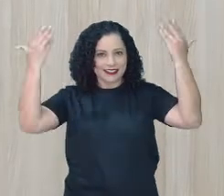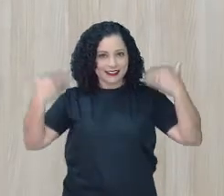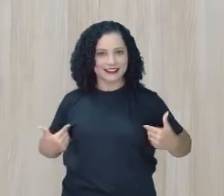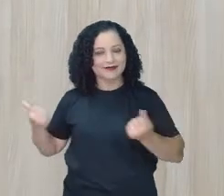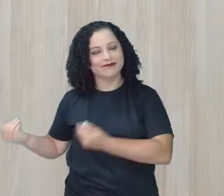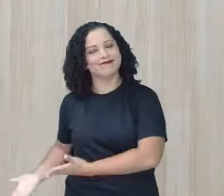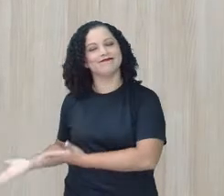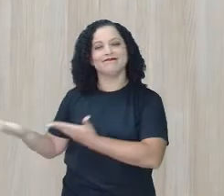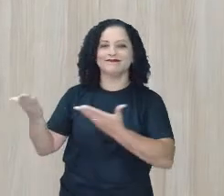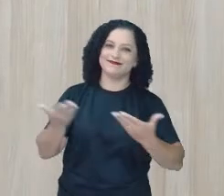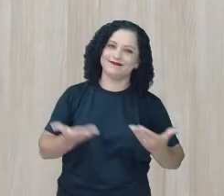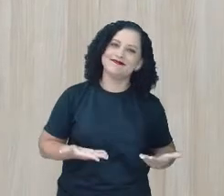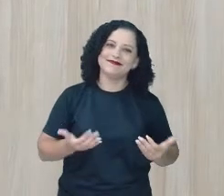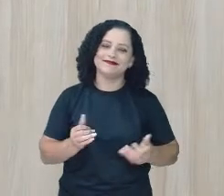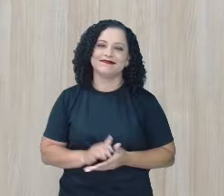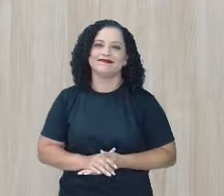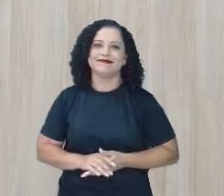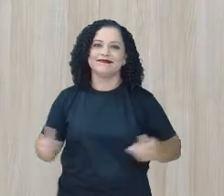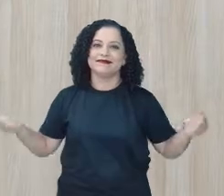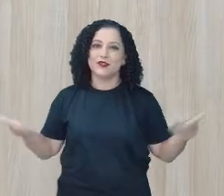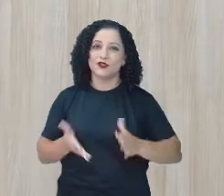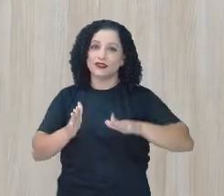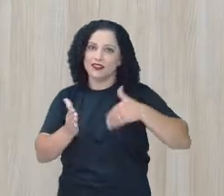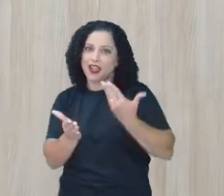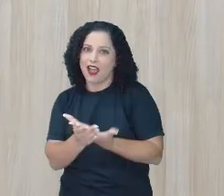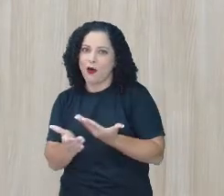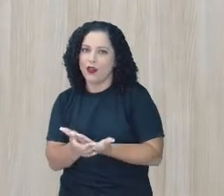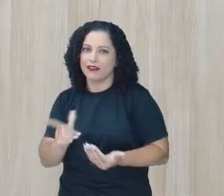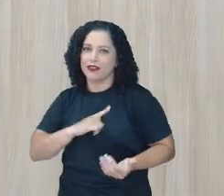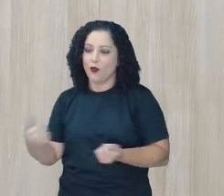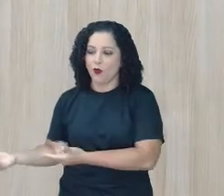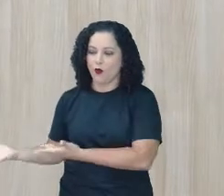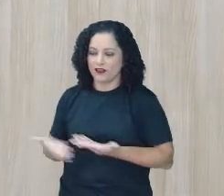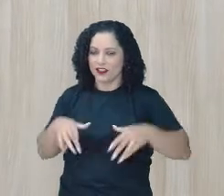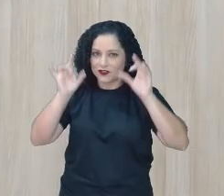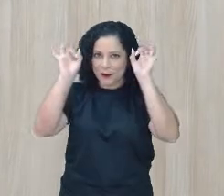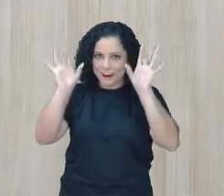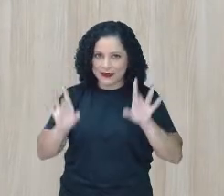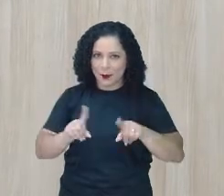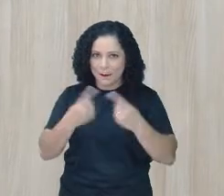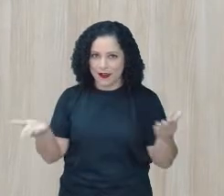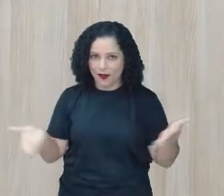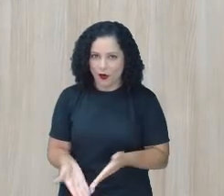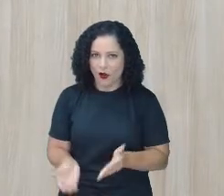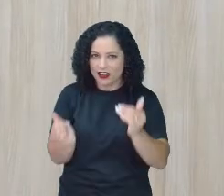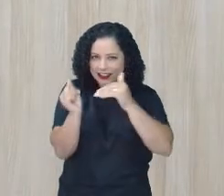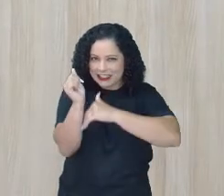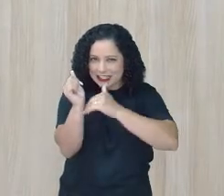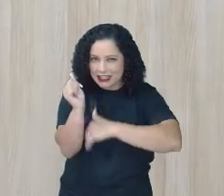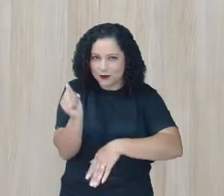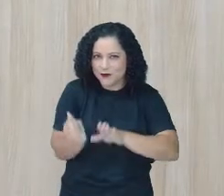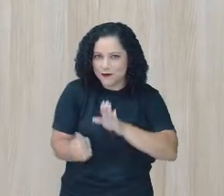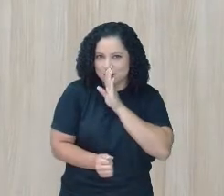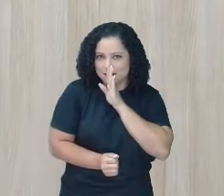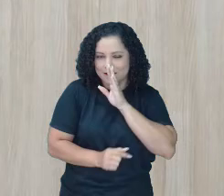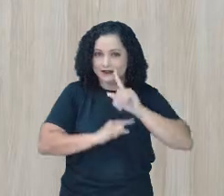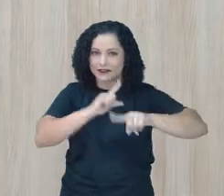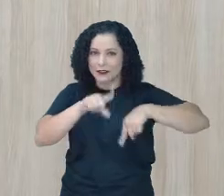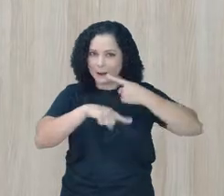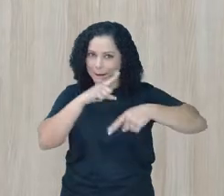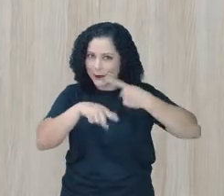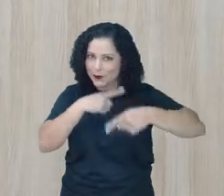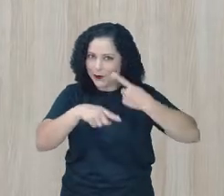muito bem-vinda, Késia. E hoje, durante a nossa aula, a gente vai ter um convidado especial, mas eu não vou contar quem é agora. A gente vai